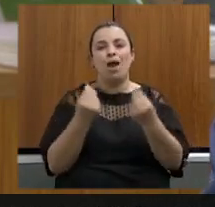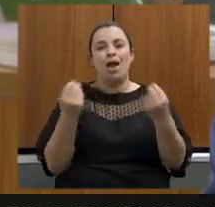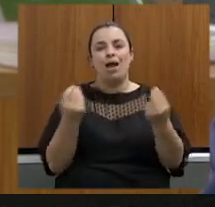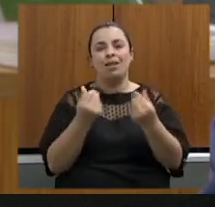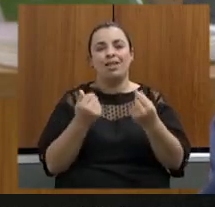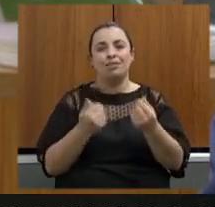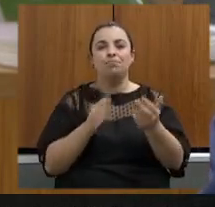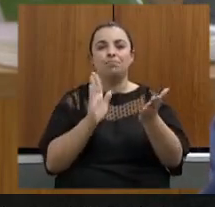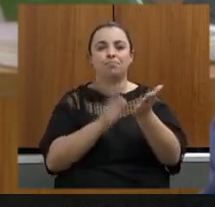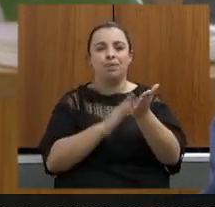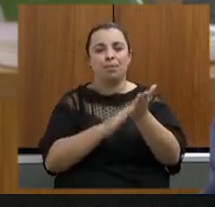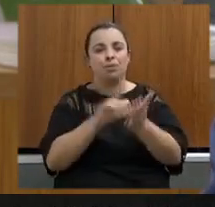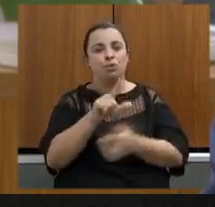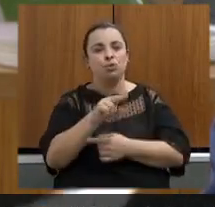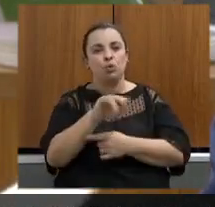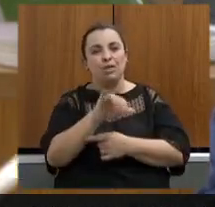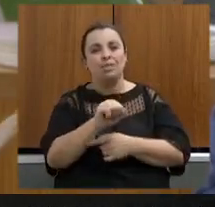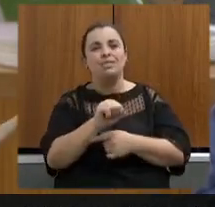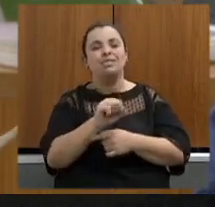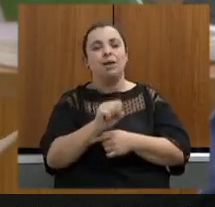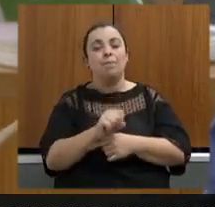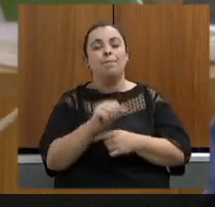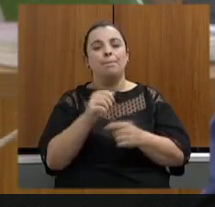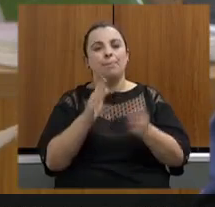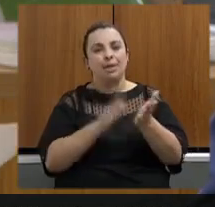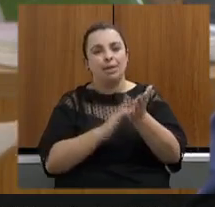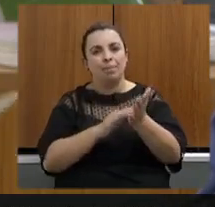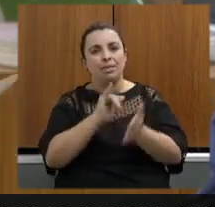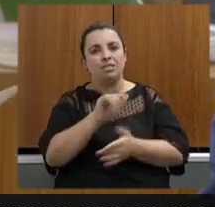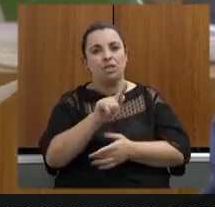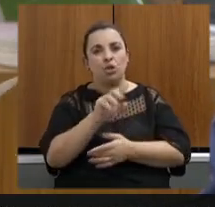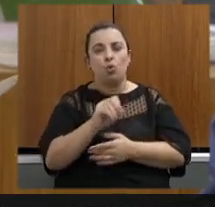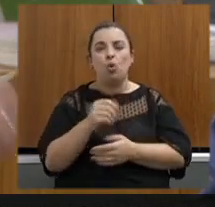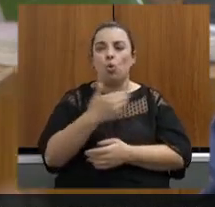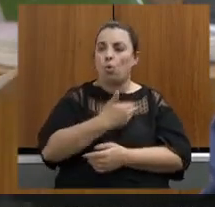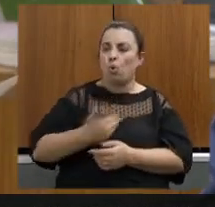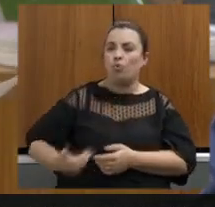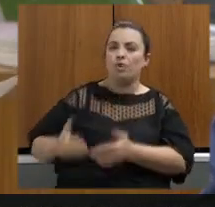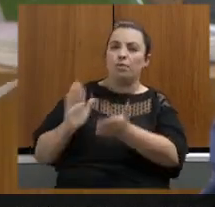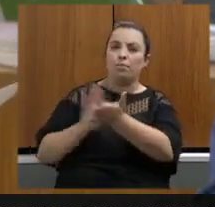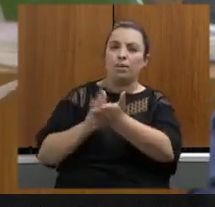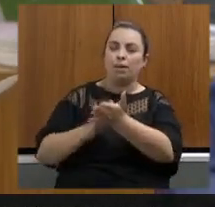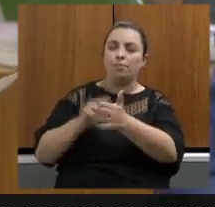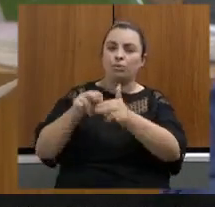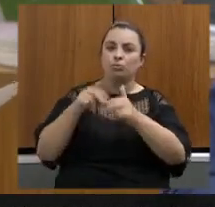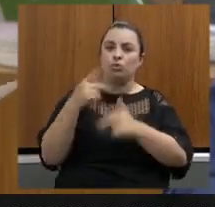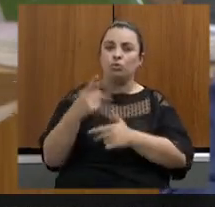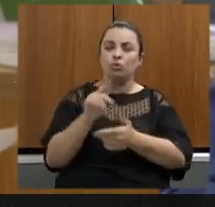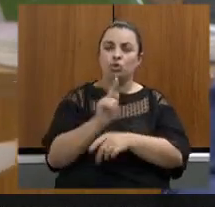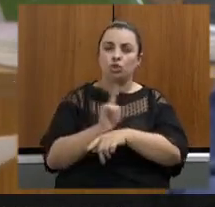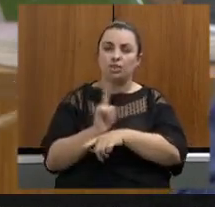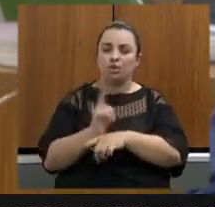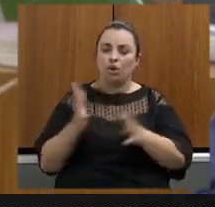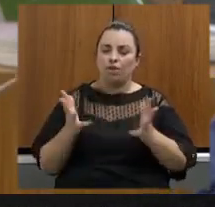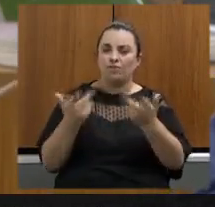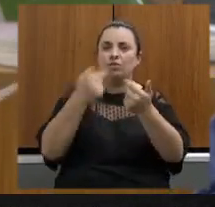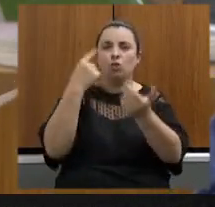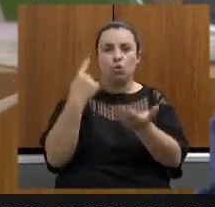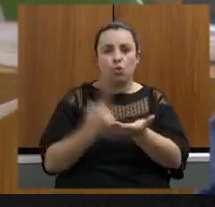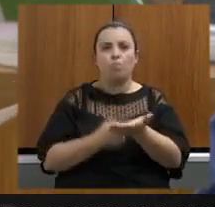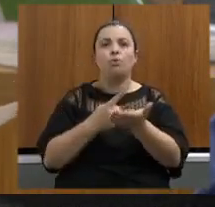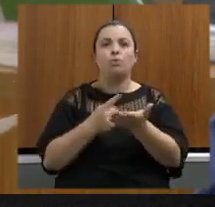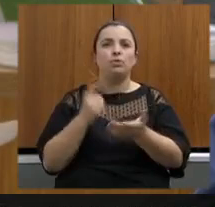Parabéns Luiza Parabéns Igor Parabéns ao nosso governo pela gestão que faz com eficiência e comprometimento